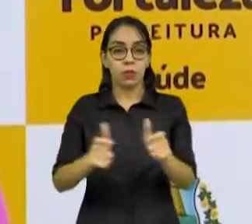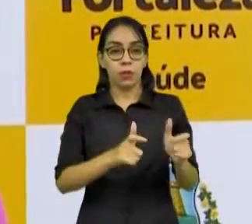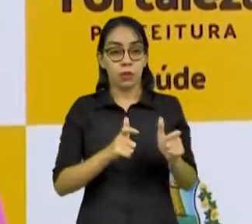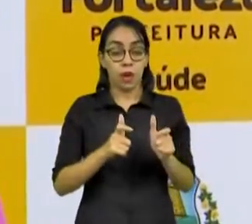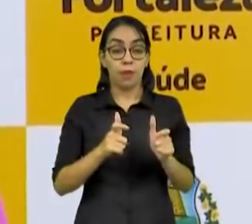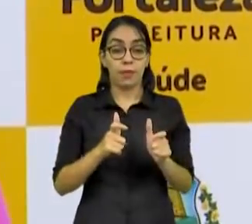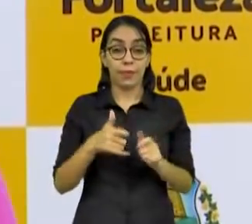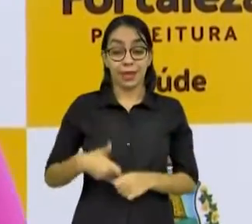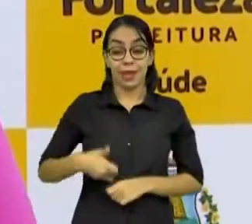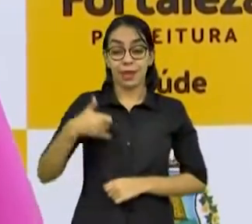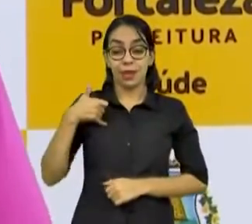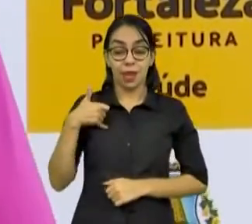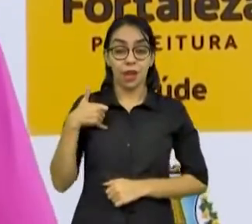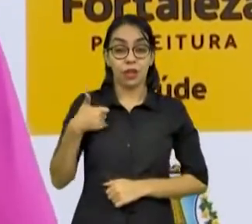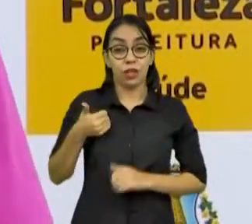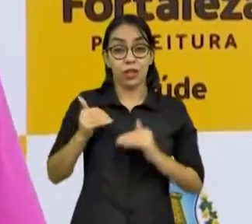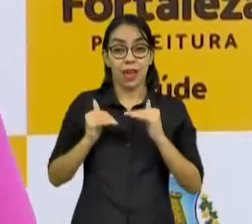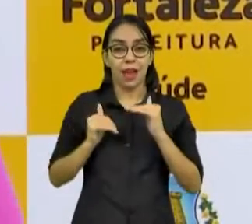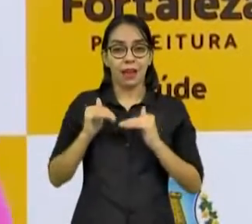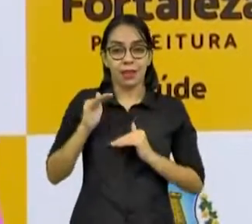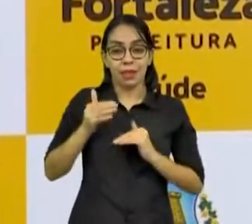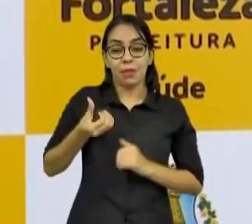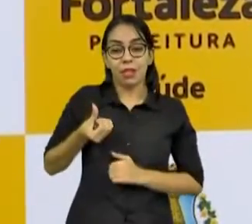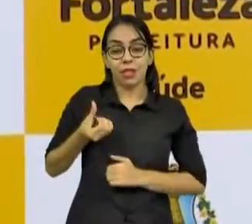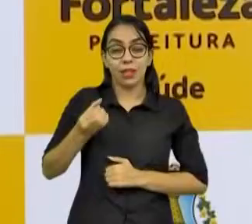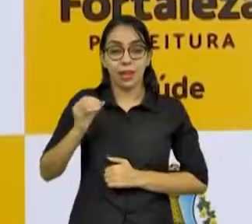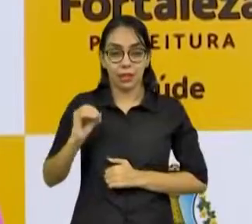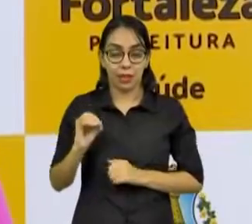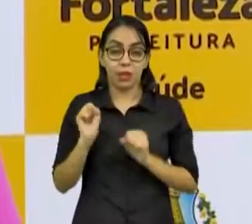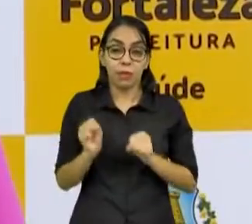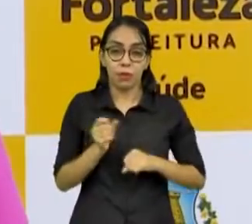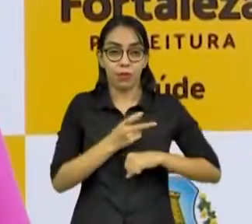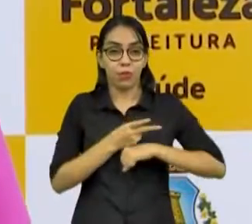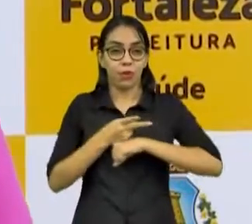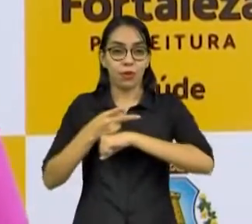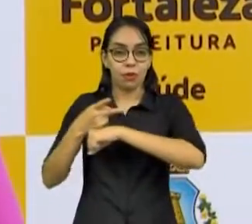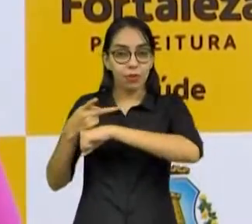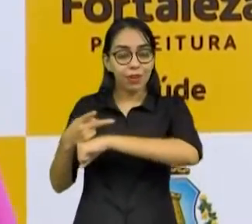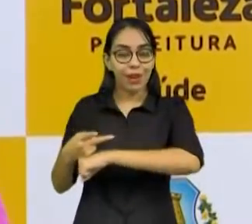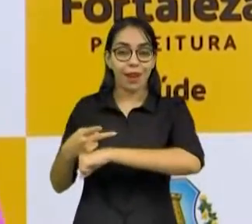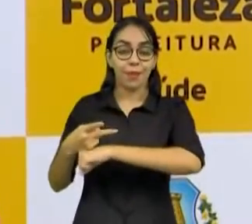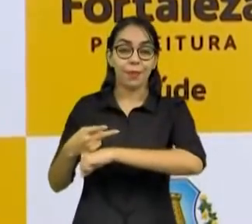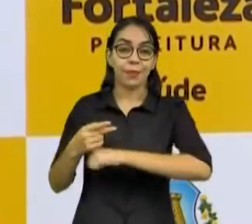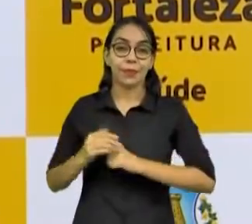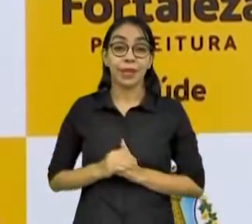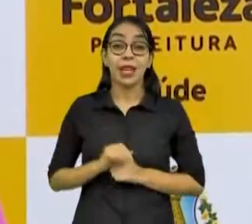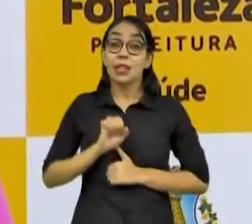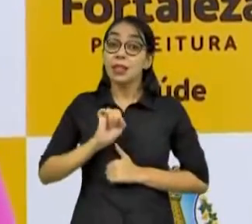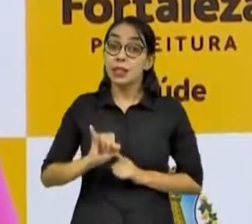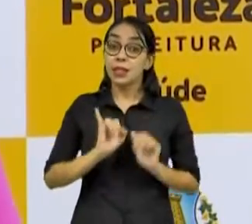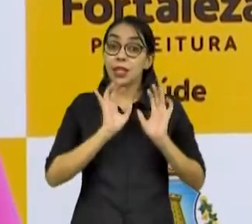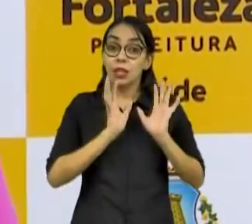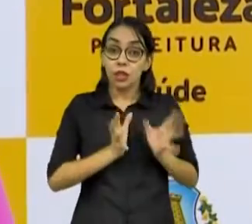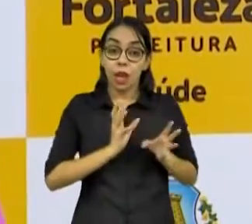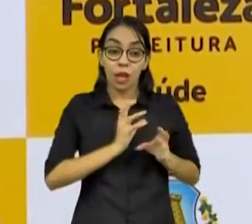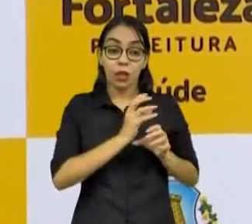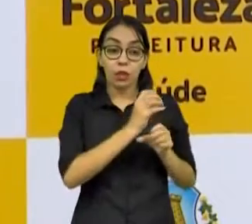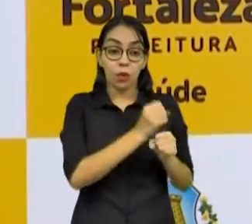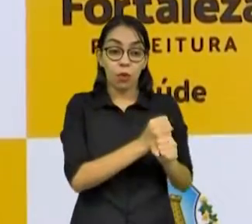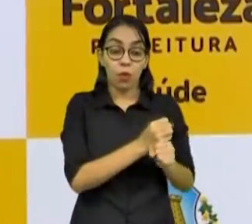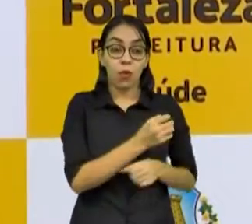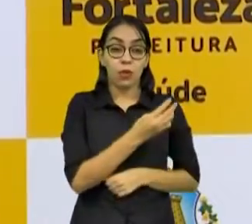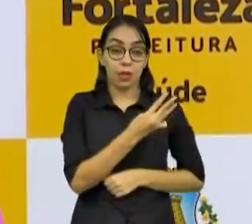de 60 anos já podem procurar, desde que eles já tenham completado 4 meses que